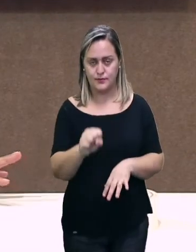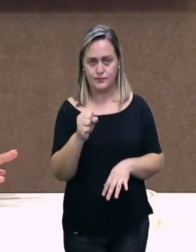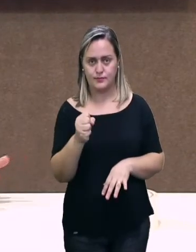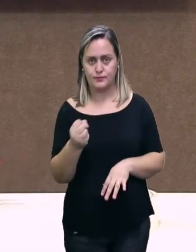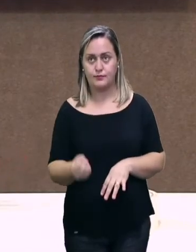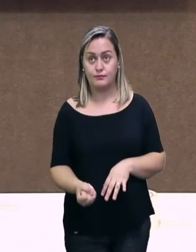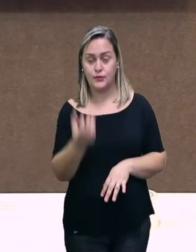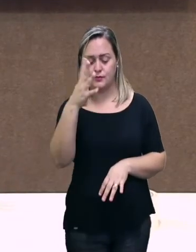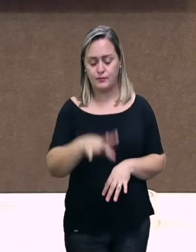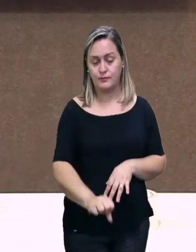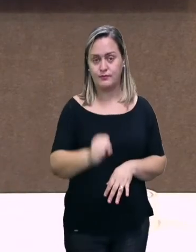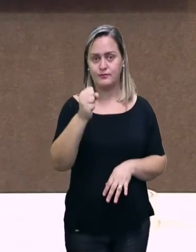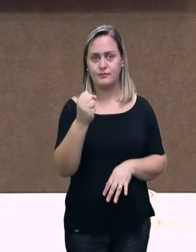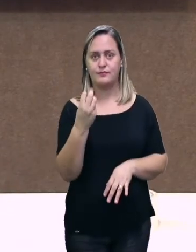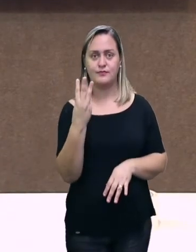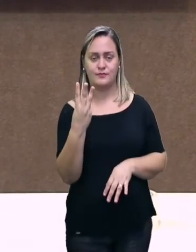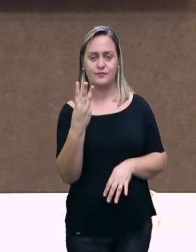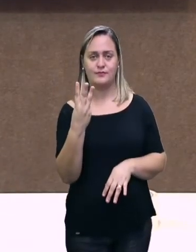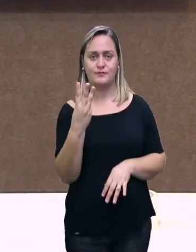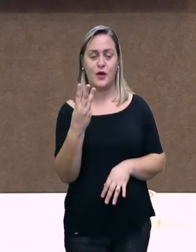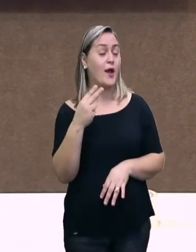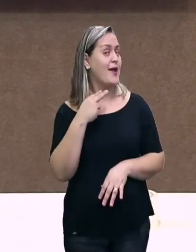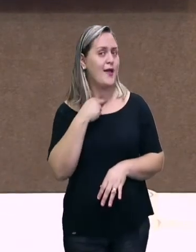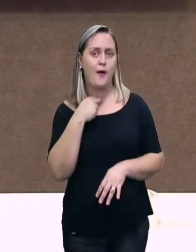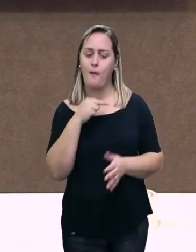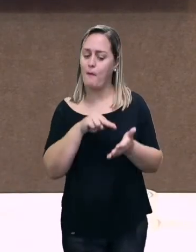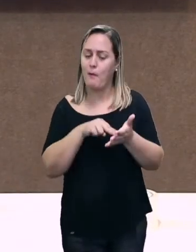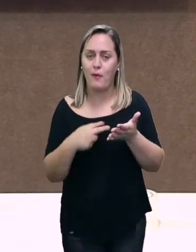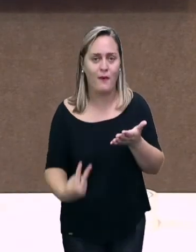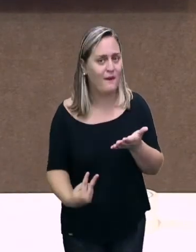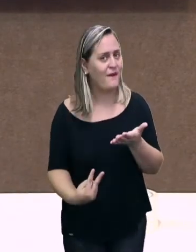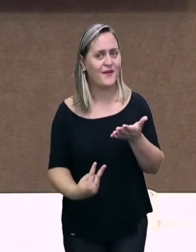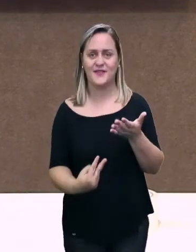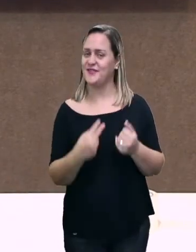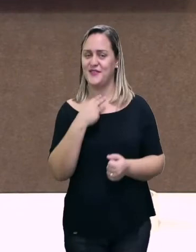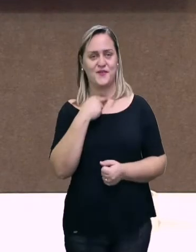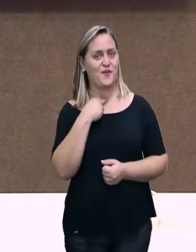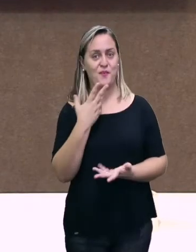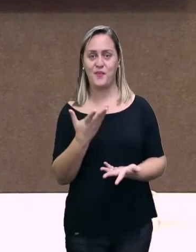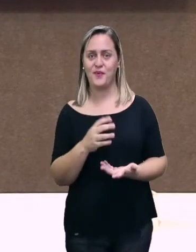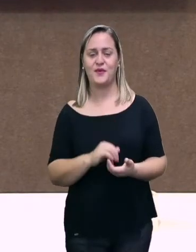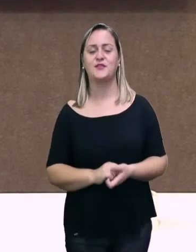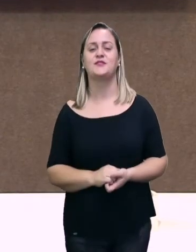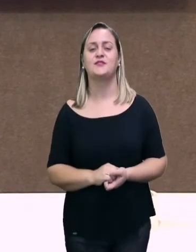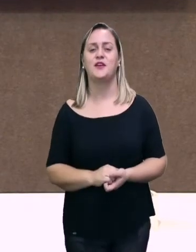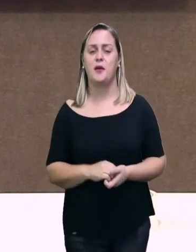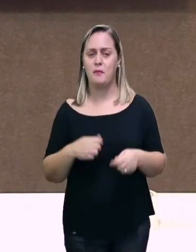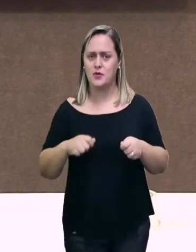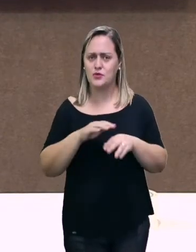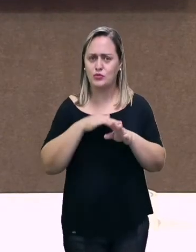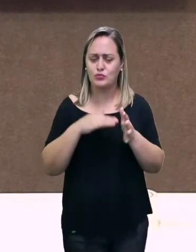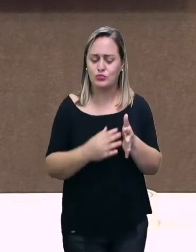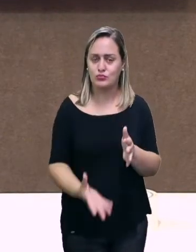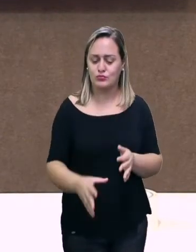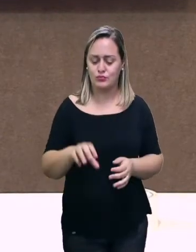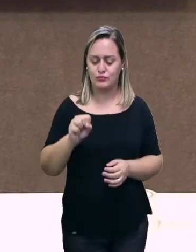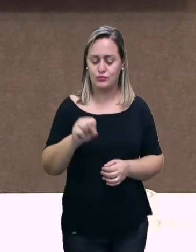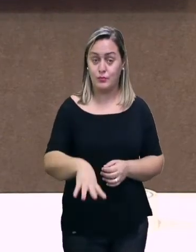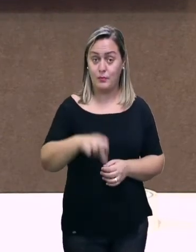Escolhi uma. Vou tirar três. Isso. E pegar a última.